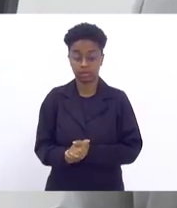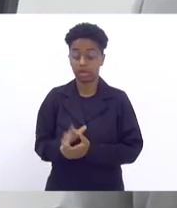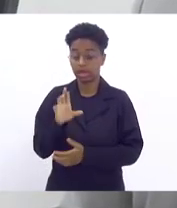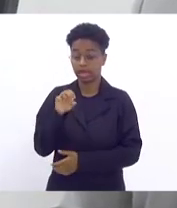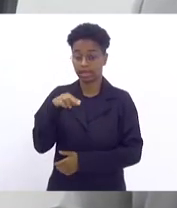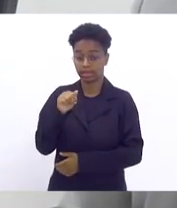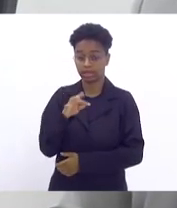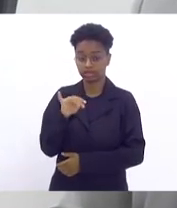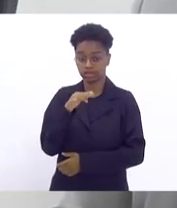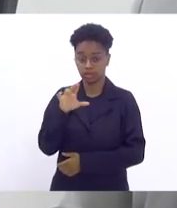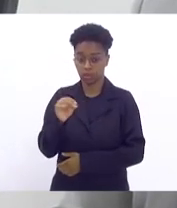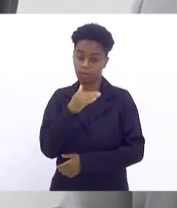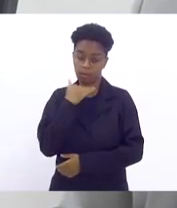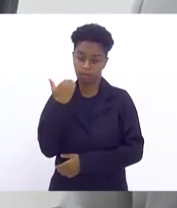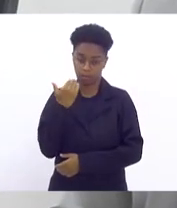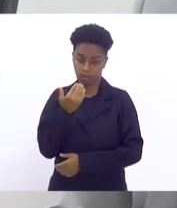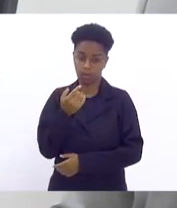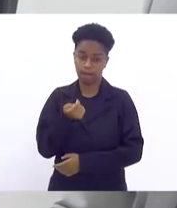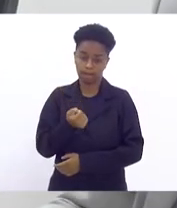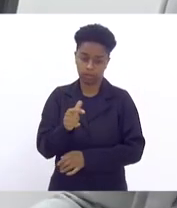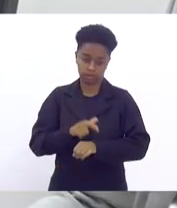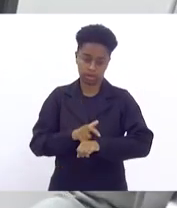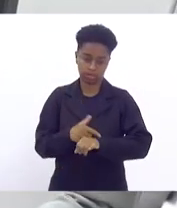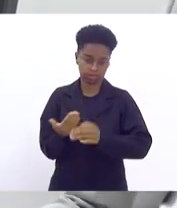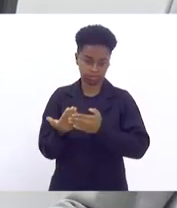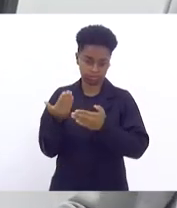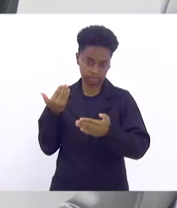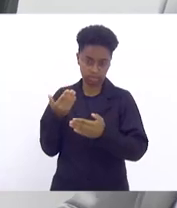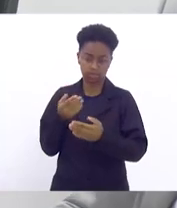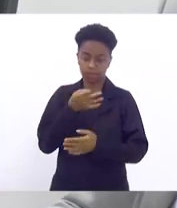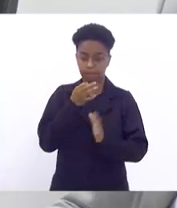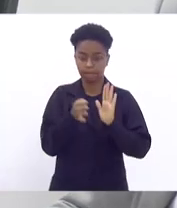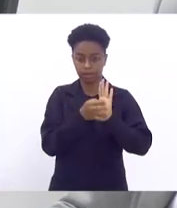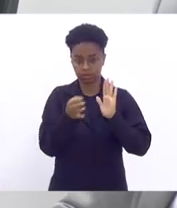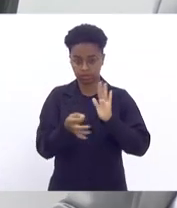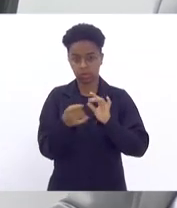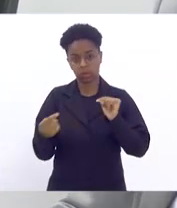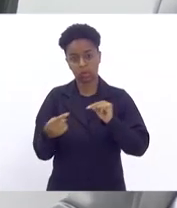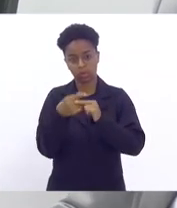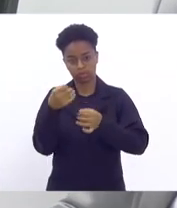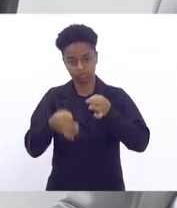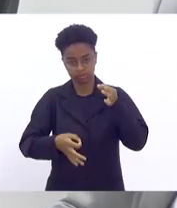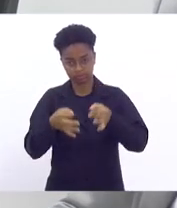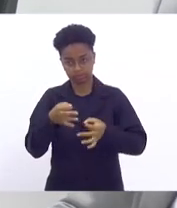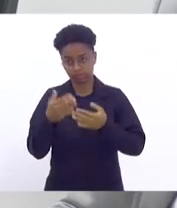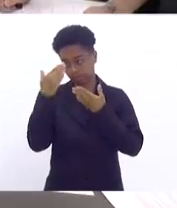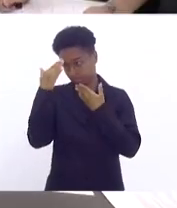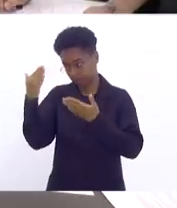recentemente para aparecer deputada Verônica pela juridicidade